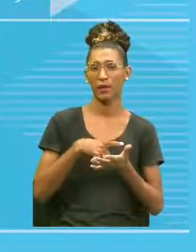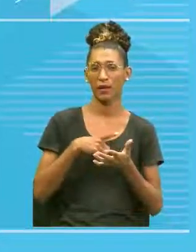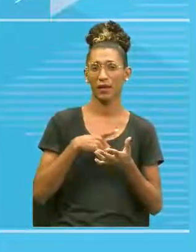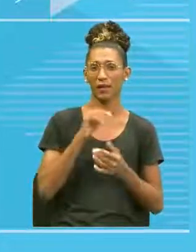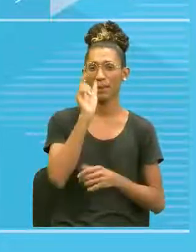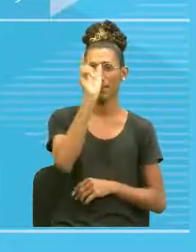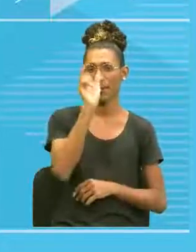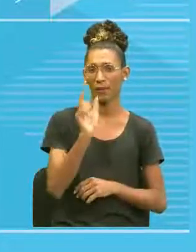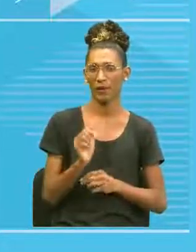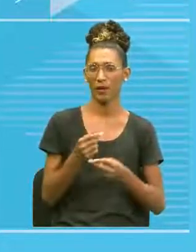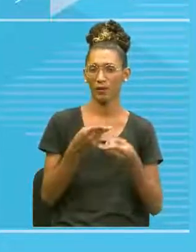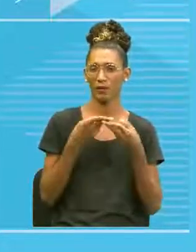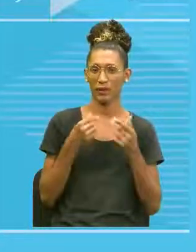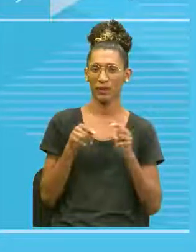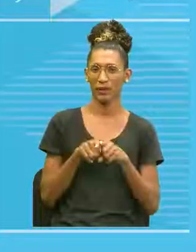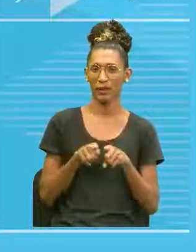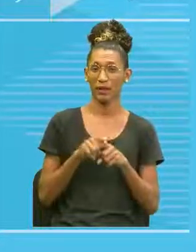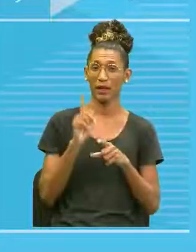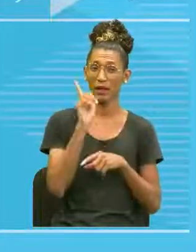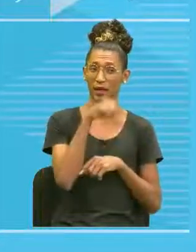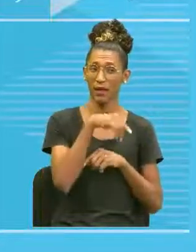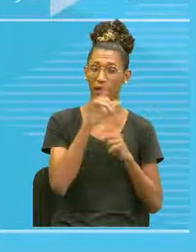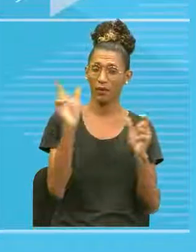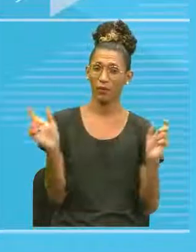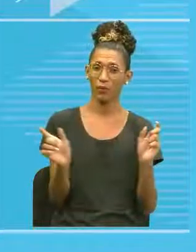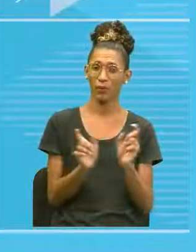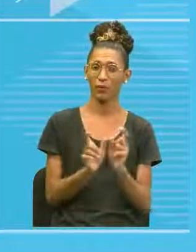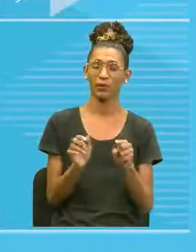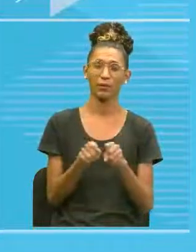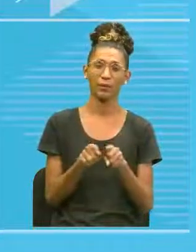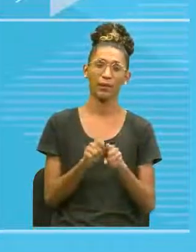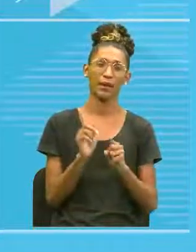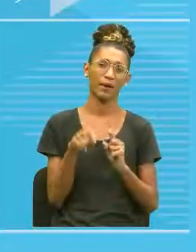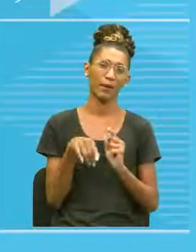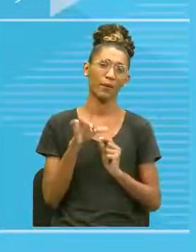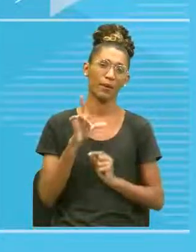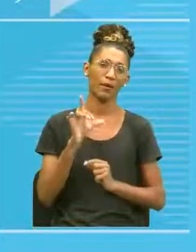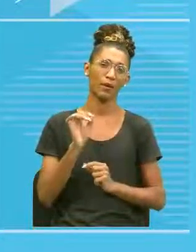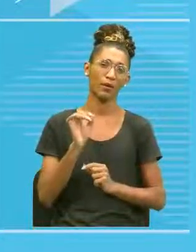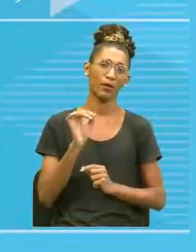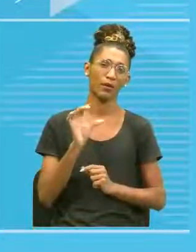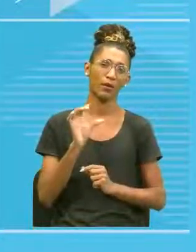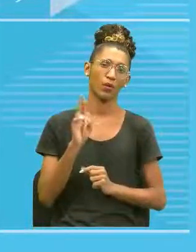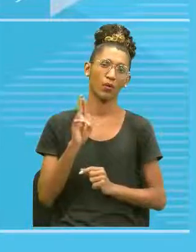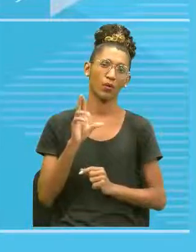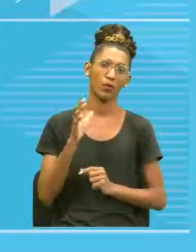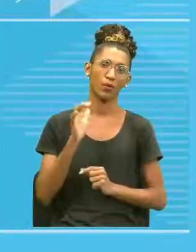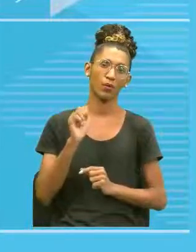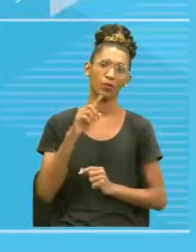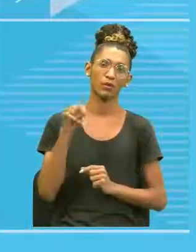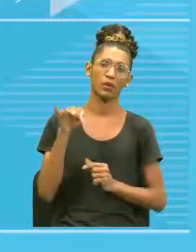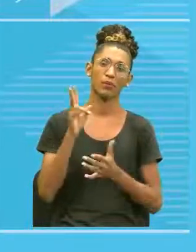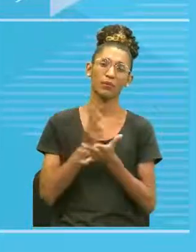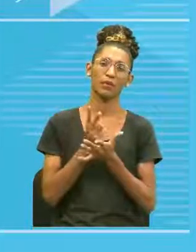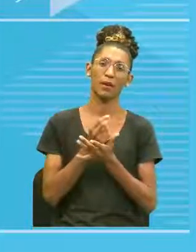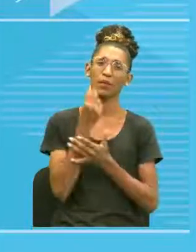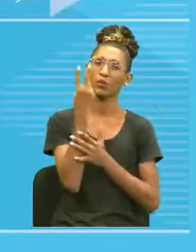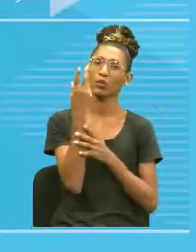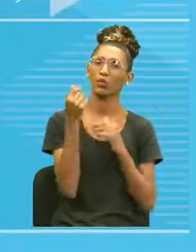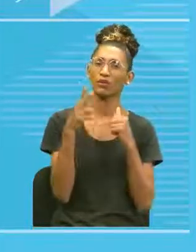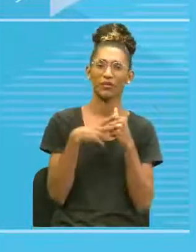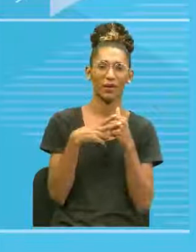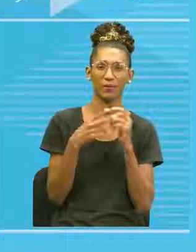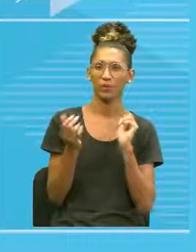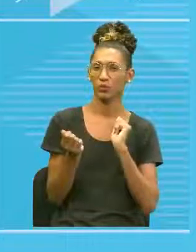pretérito-mais-que-perfeito ele é composto eu posso dizer que é uma locução vão ser sempre dois verbos a gente